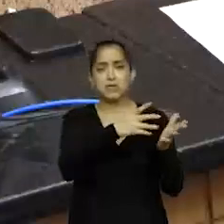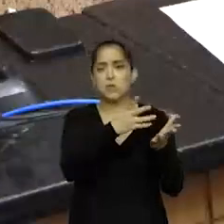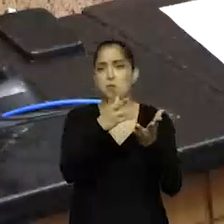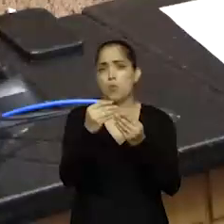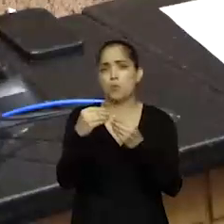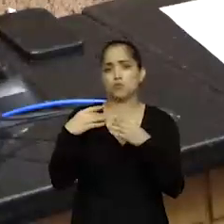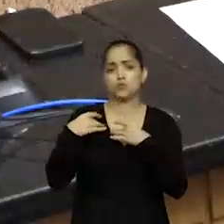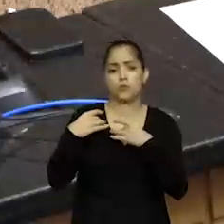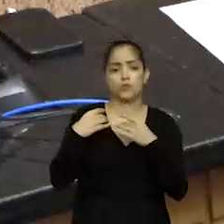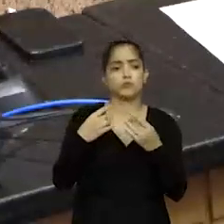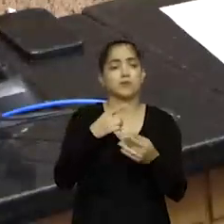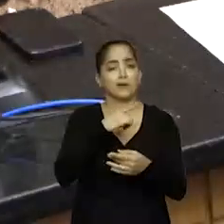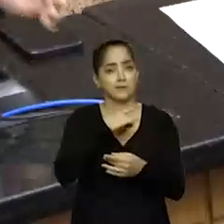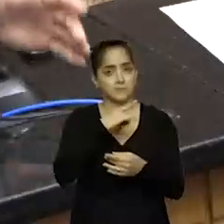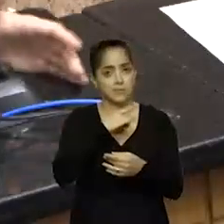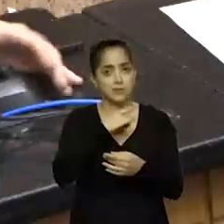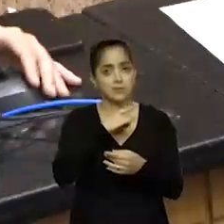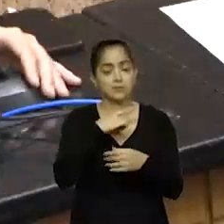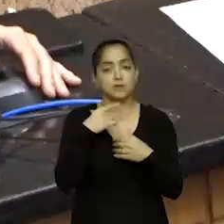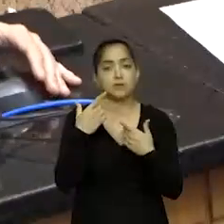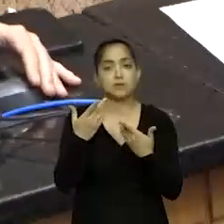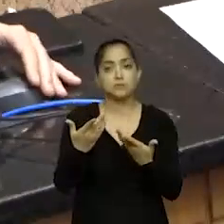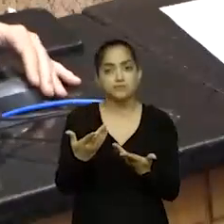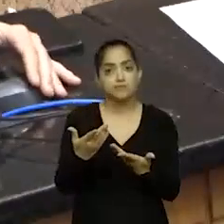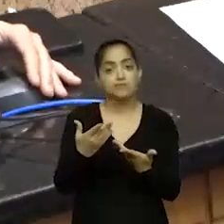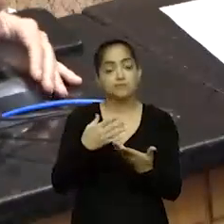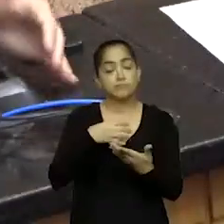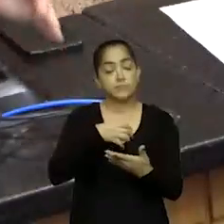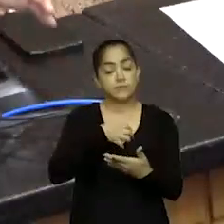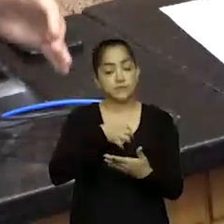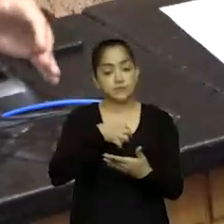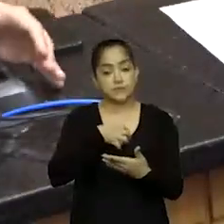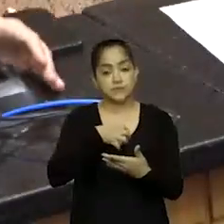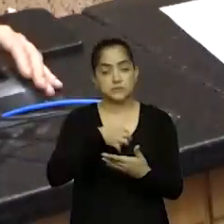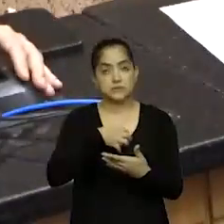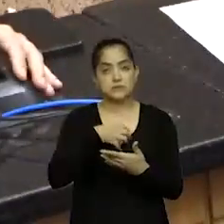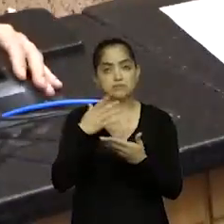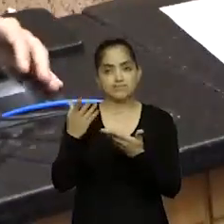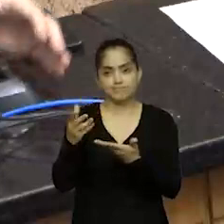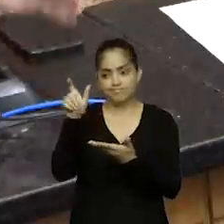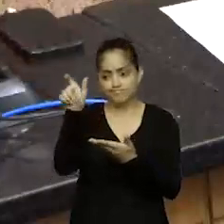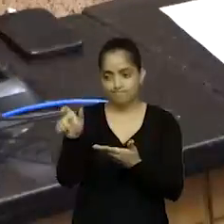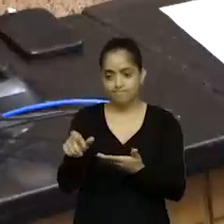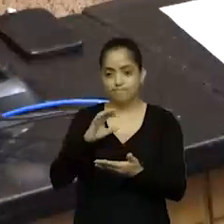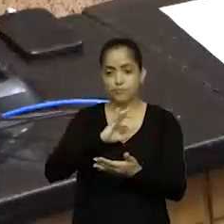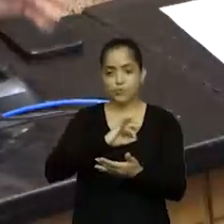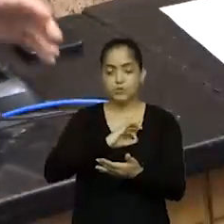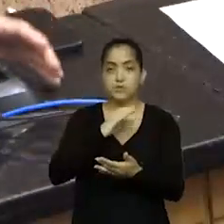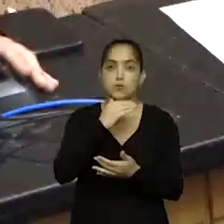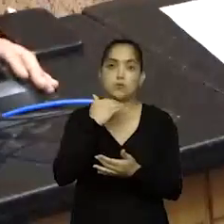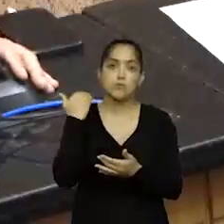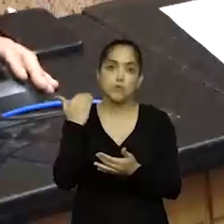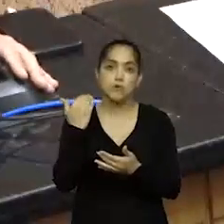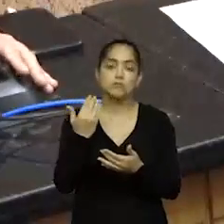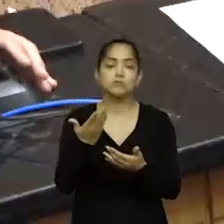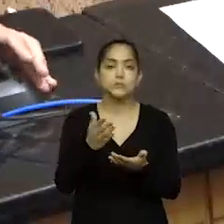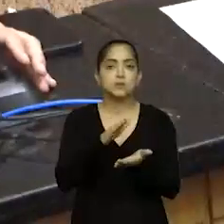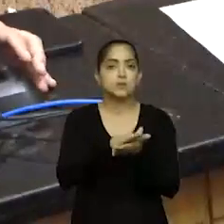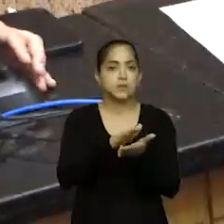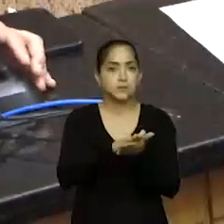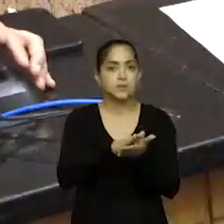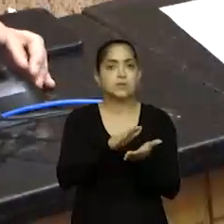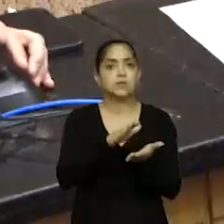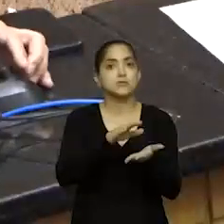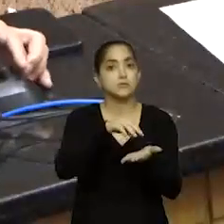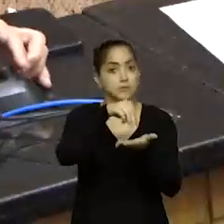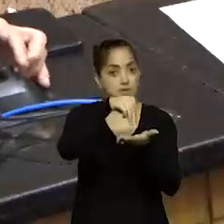voluntários. Então, eu também aqui manifesto meu pesar pelo cabo e parabenizo pela moção,